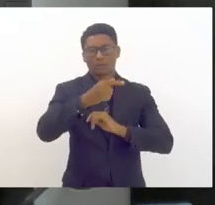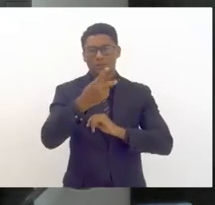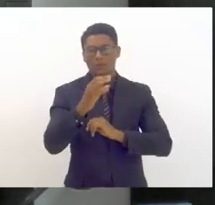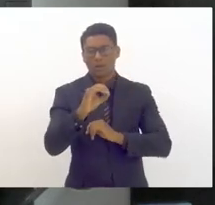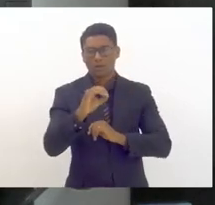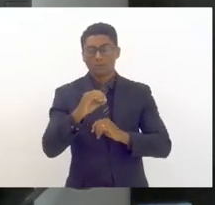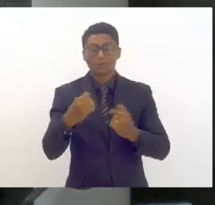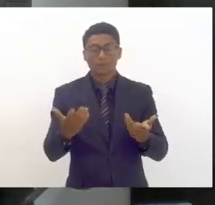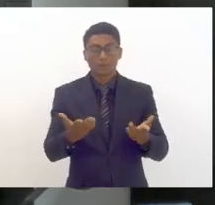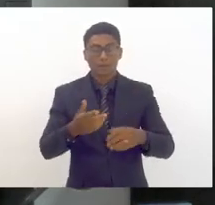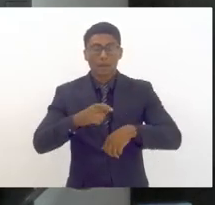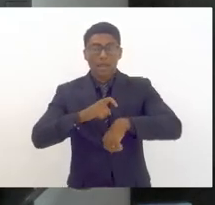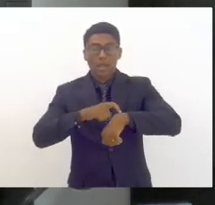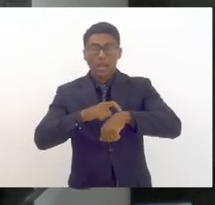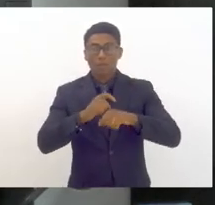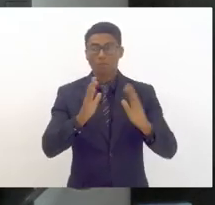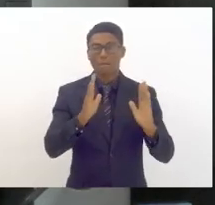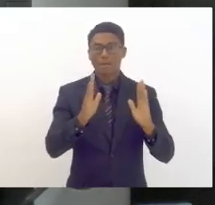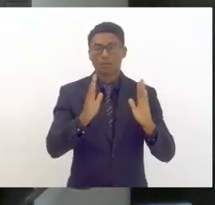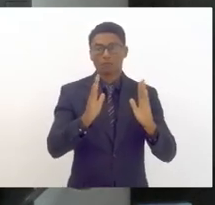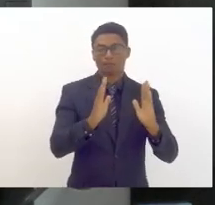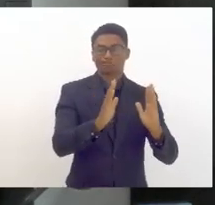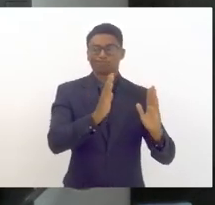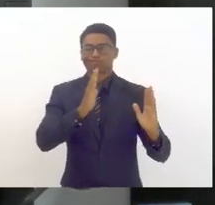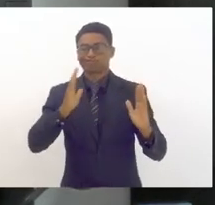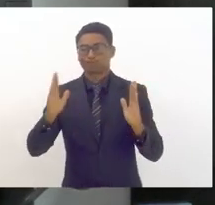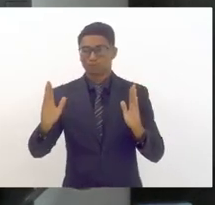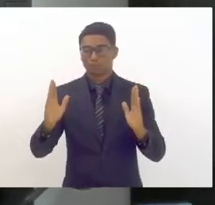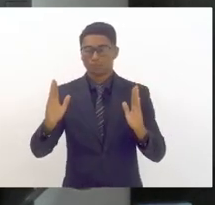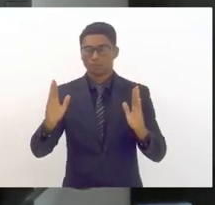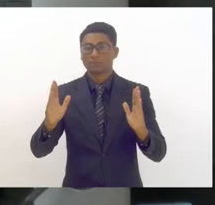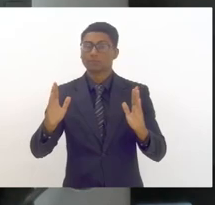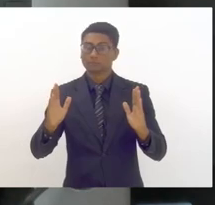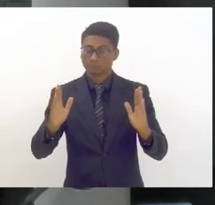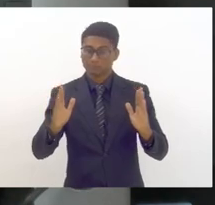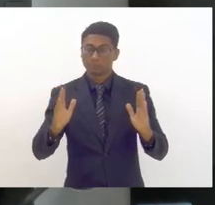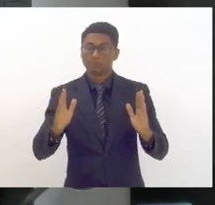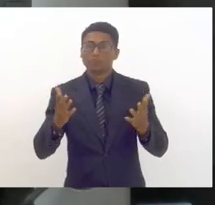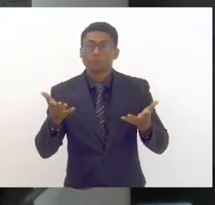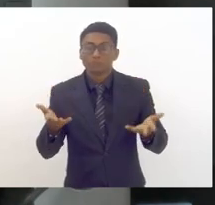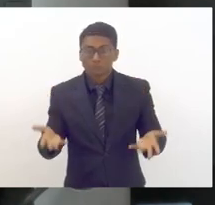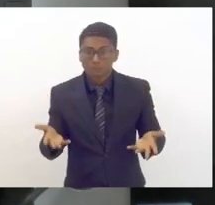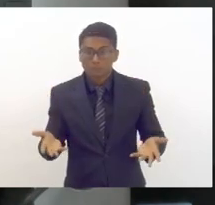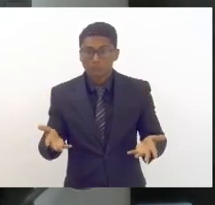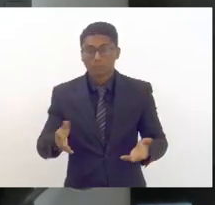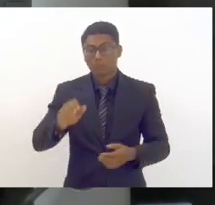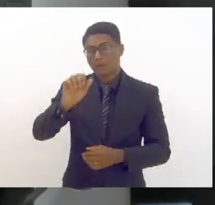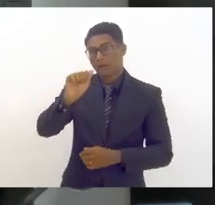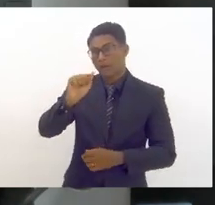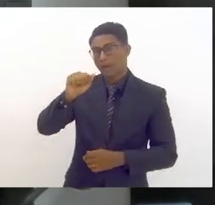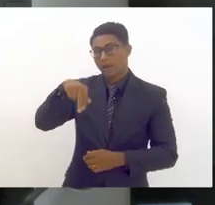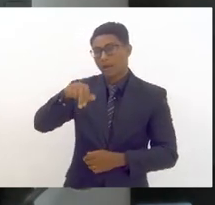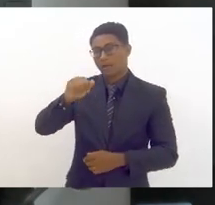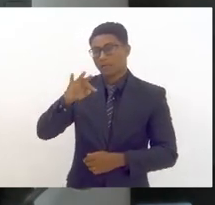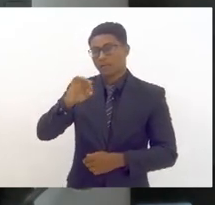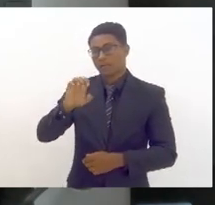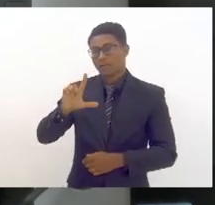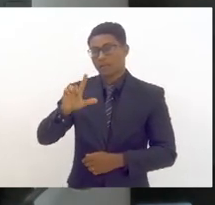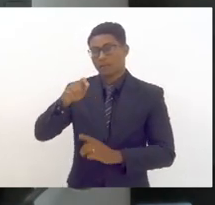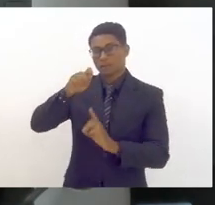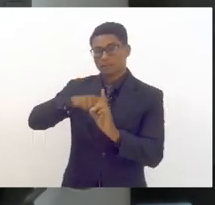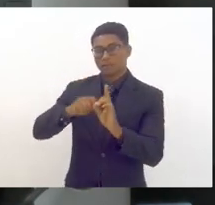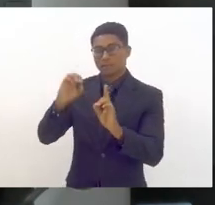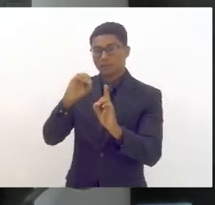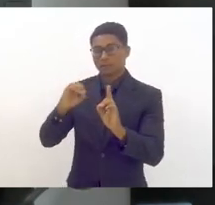esse prazo. Então, me foi apresentada a questão de um ato decisório da Anatel agora, proferido em